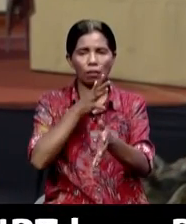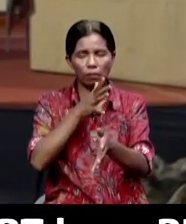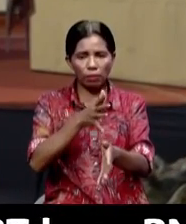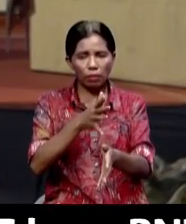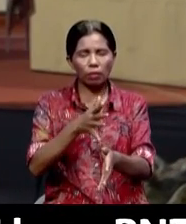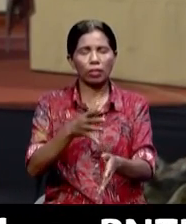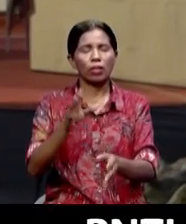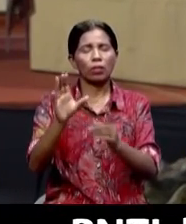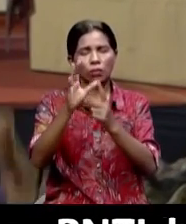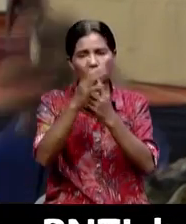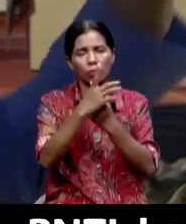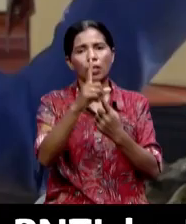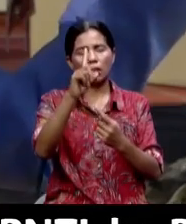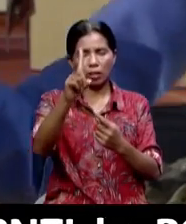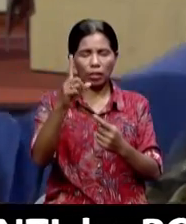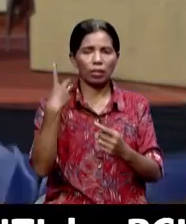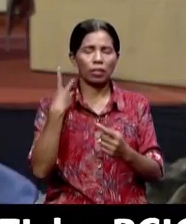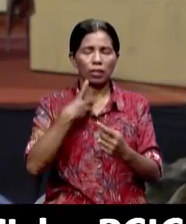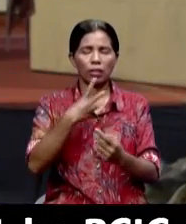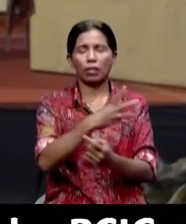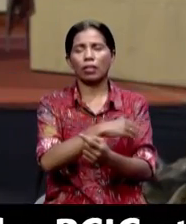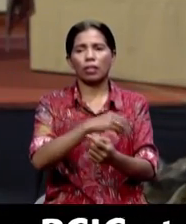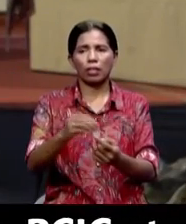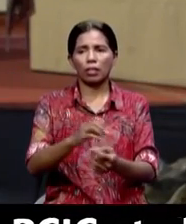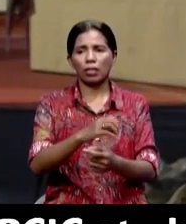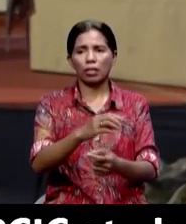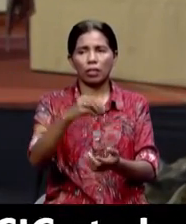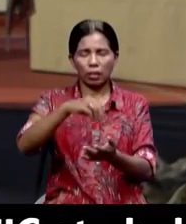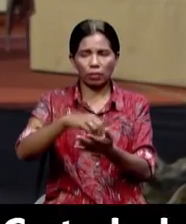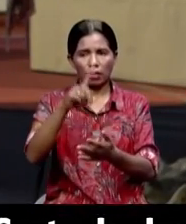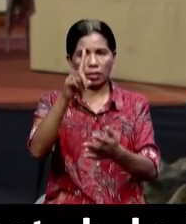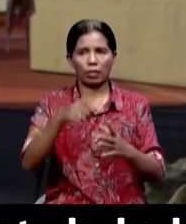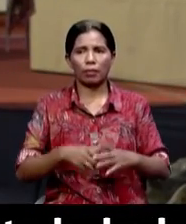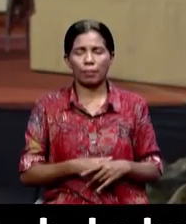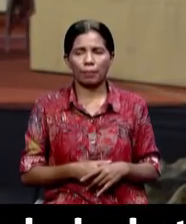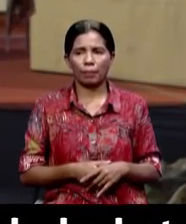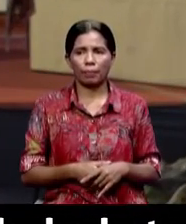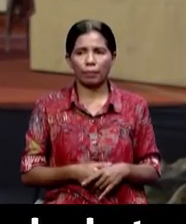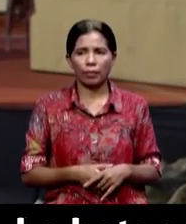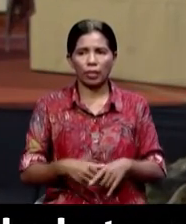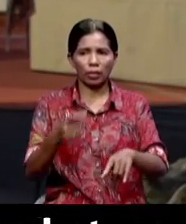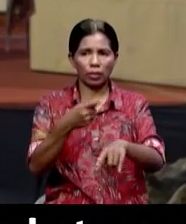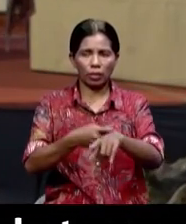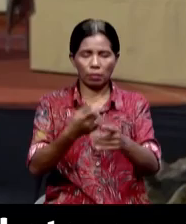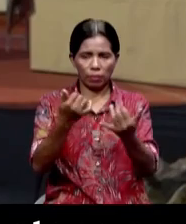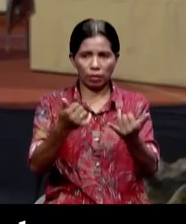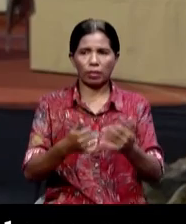ida. Mas ita nia sira be estuda itu han liur lori mai tautan ida. Situação ida